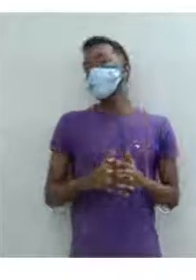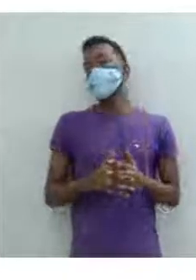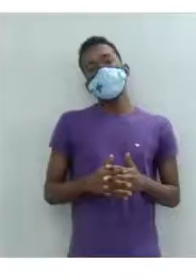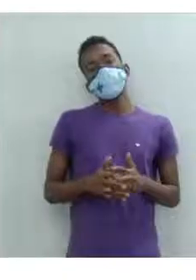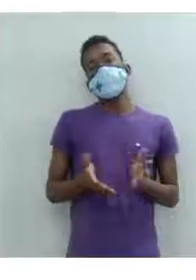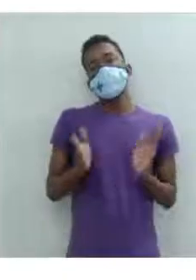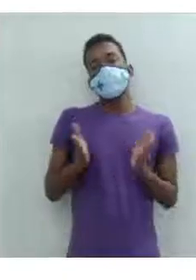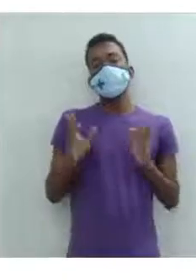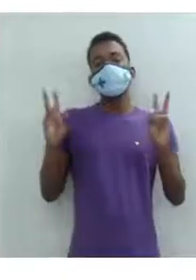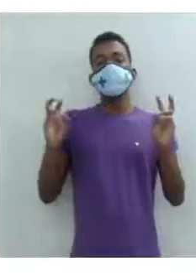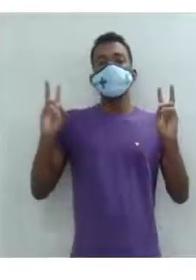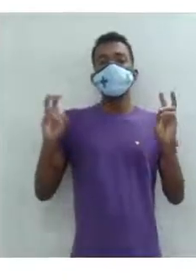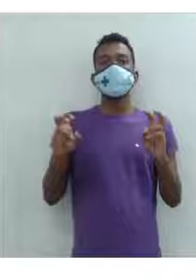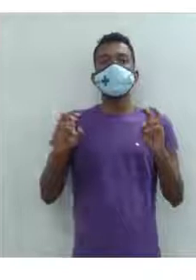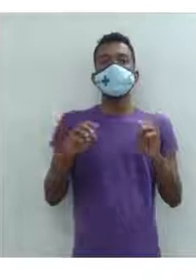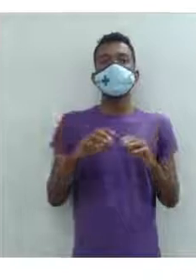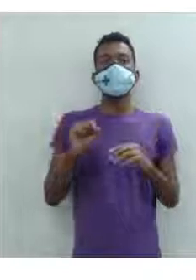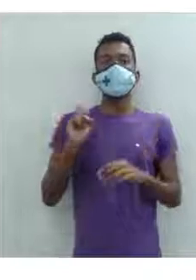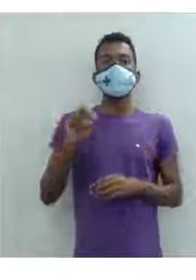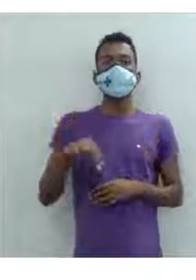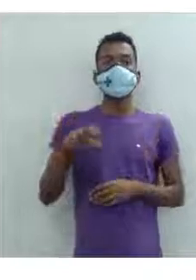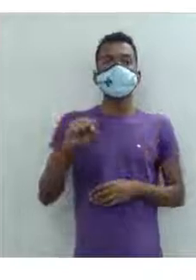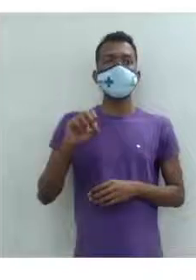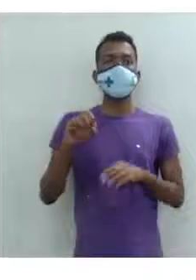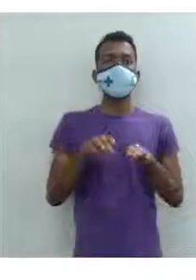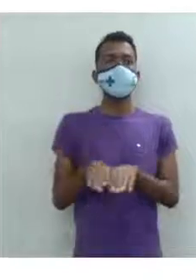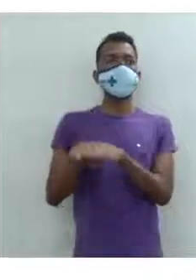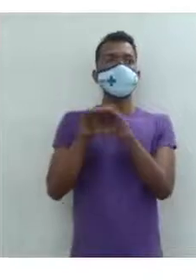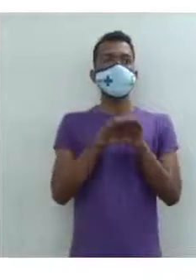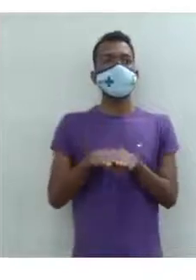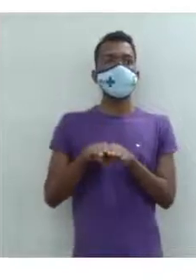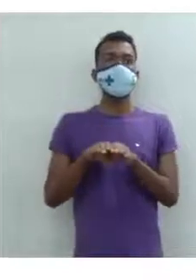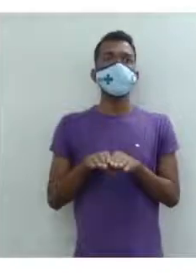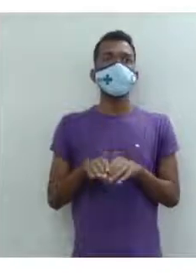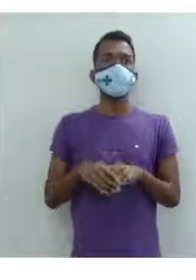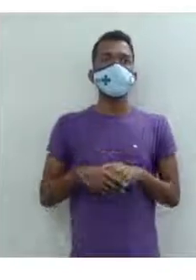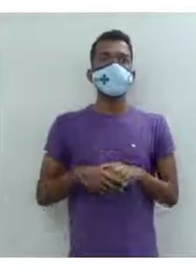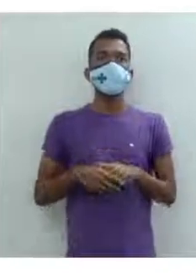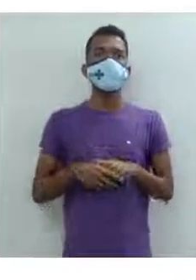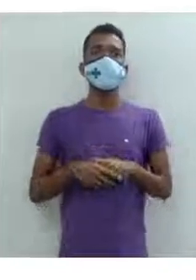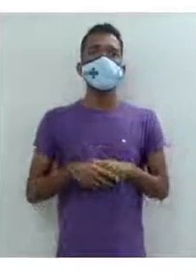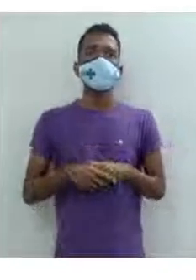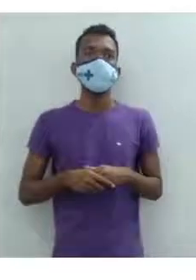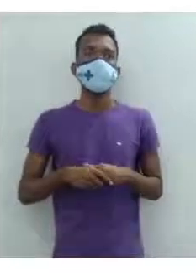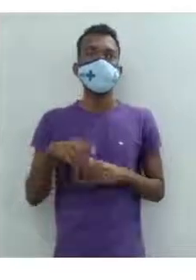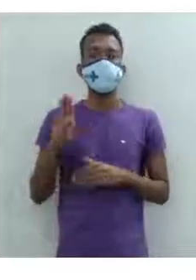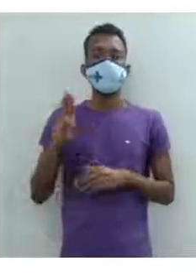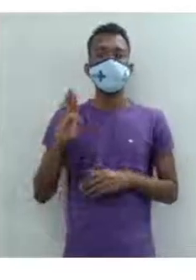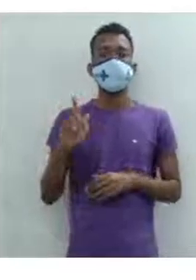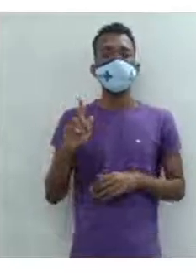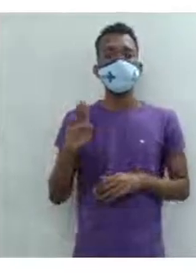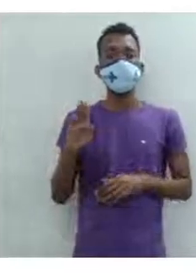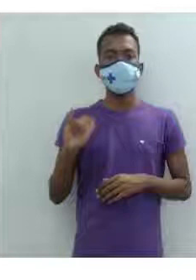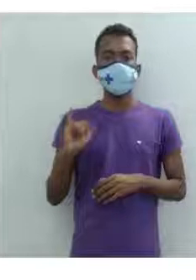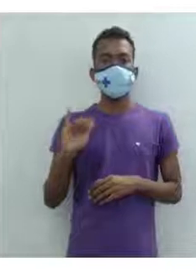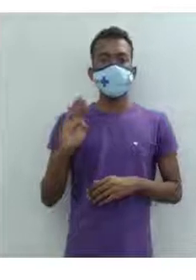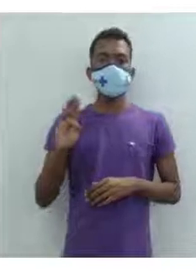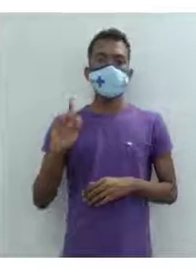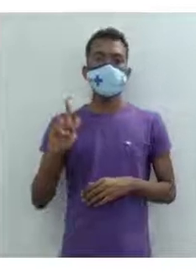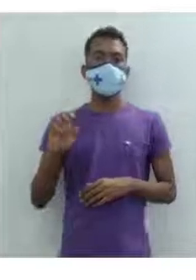no atual censo demográfico, né? Então, do IBGE, realizado o último,